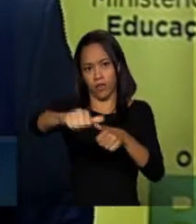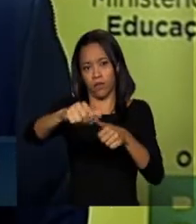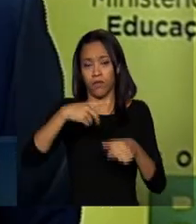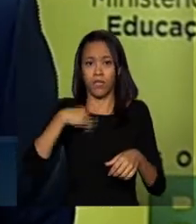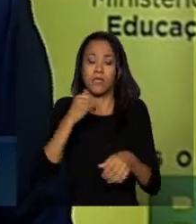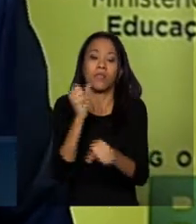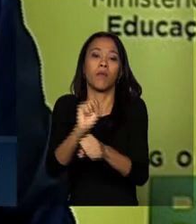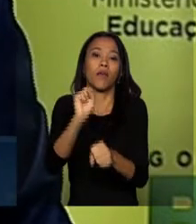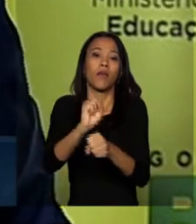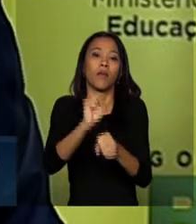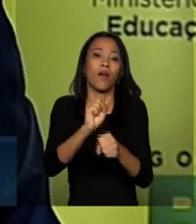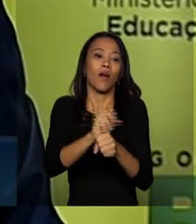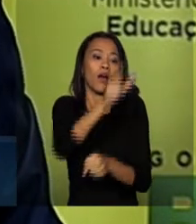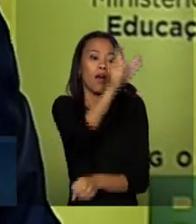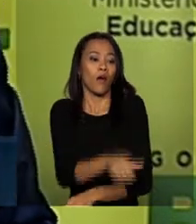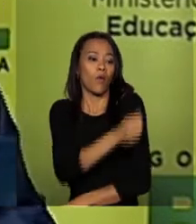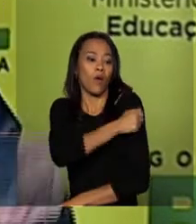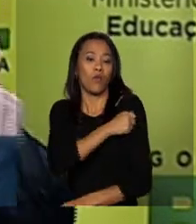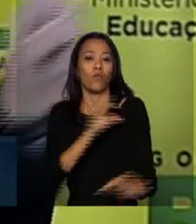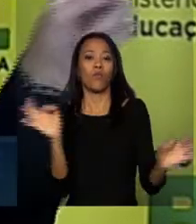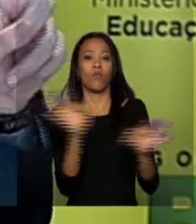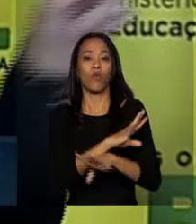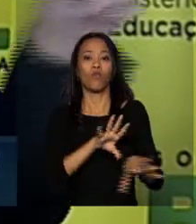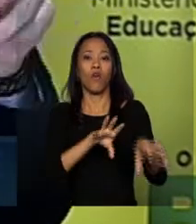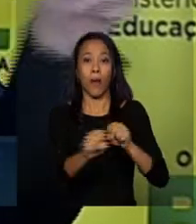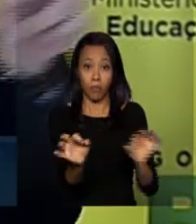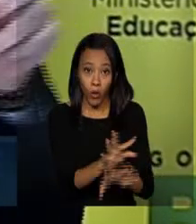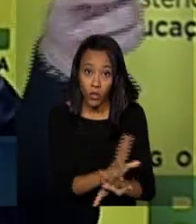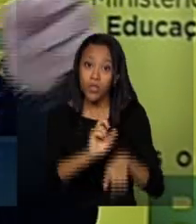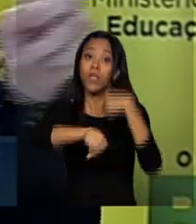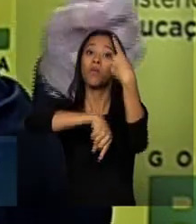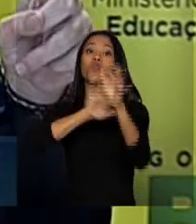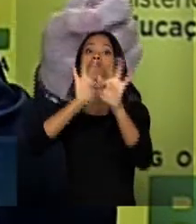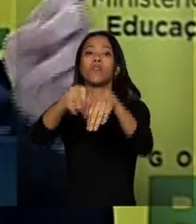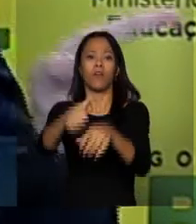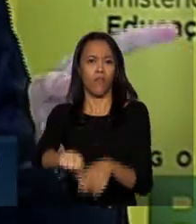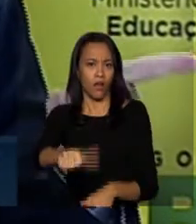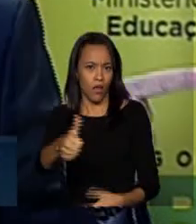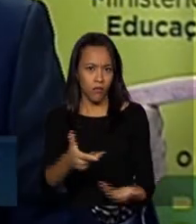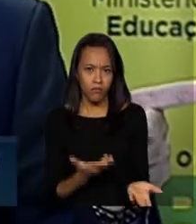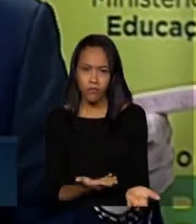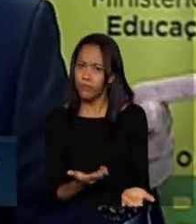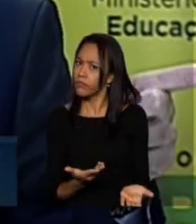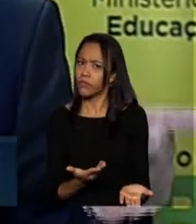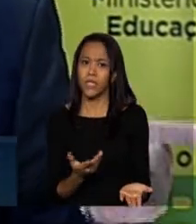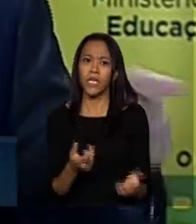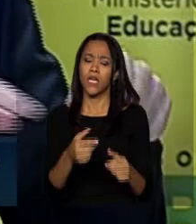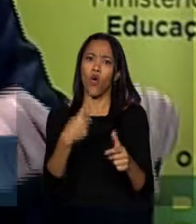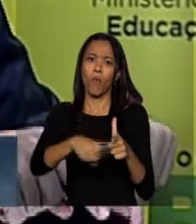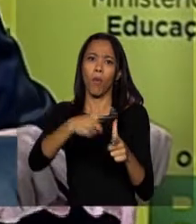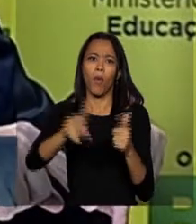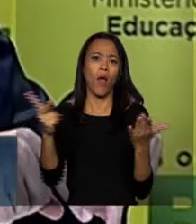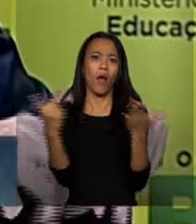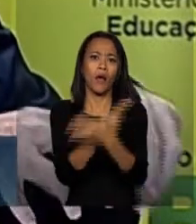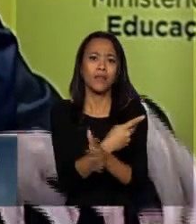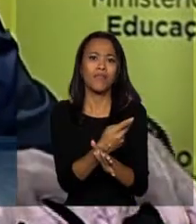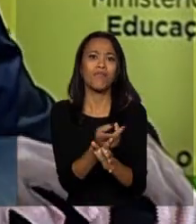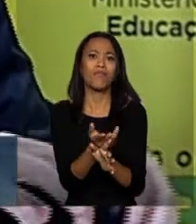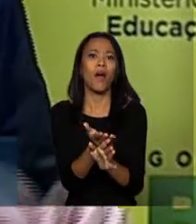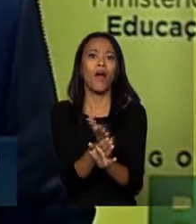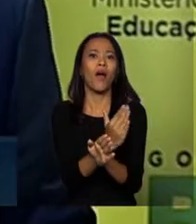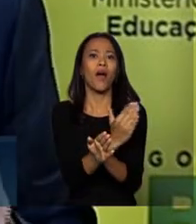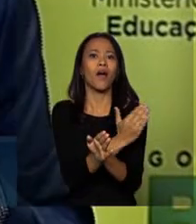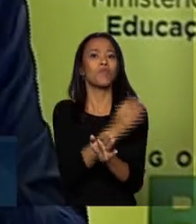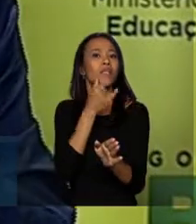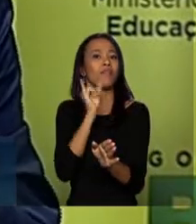estar formado, o médico formado depois de 6 anos, para identificar que lá no primeiro e segundo ano houve um problema que poderia ter sido identificado e não